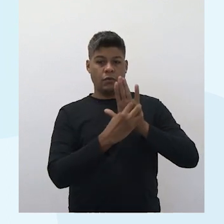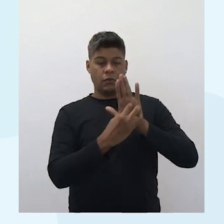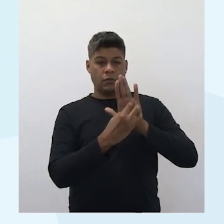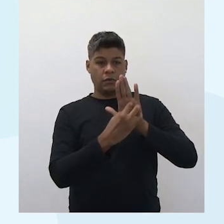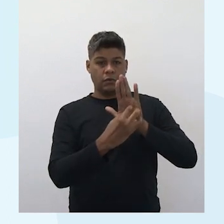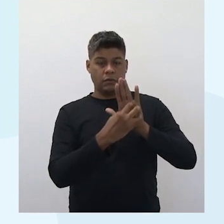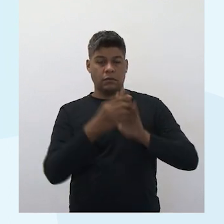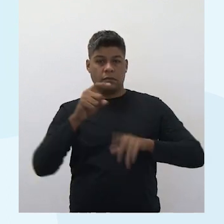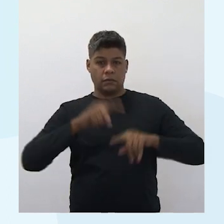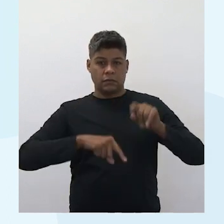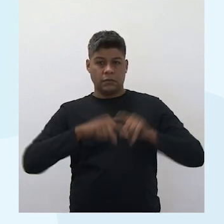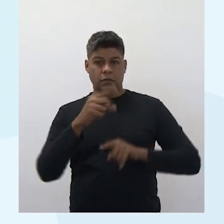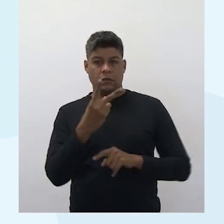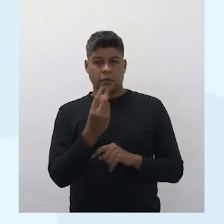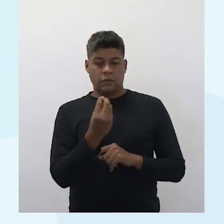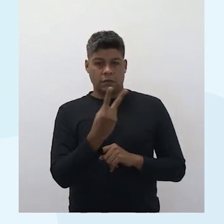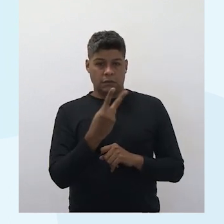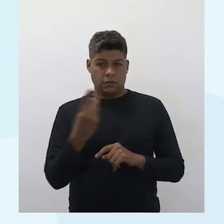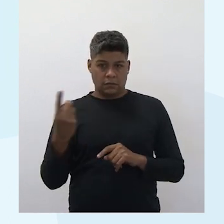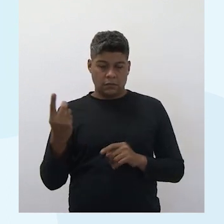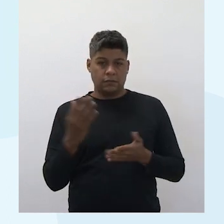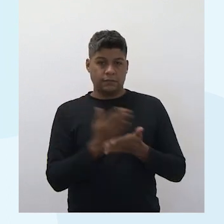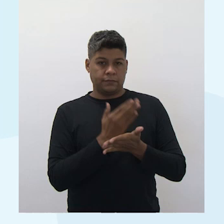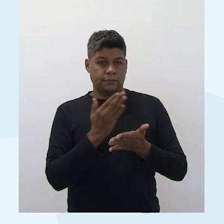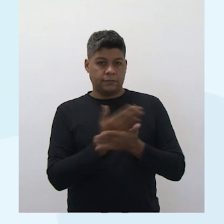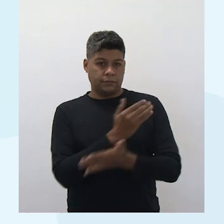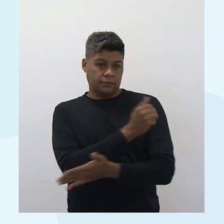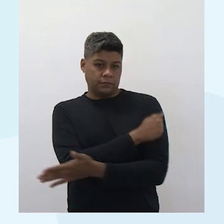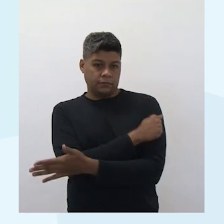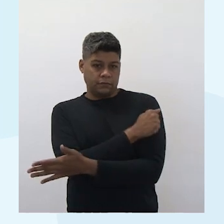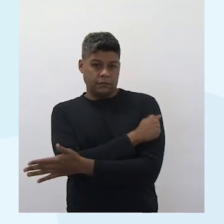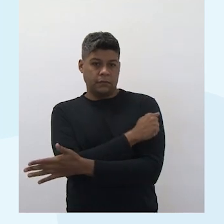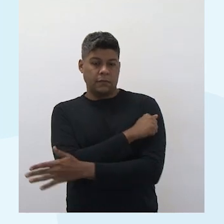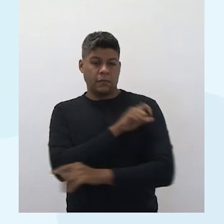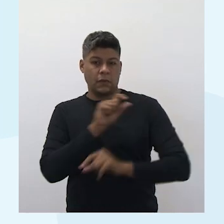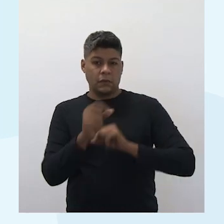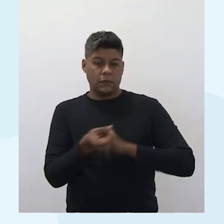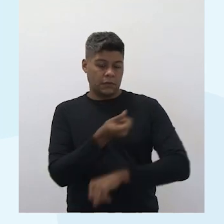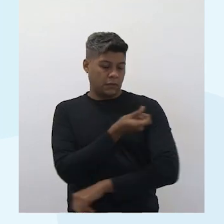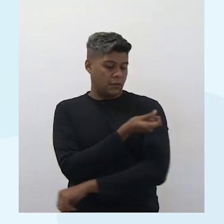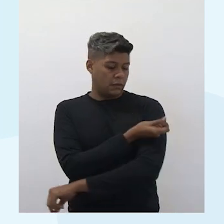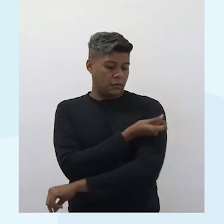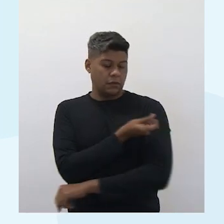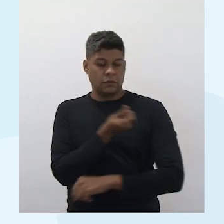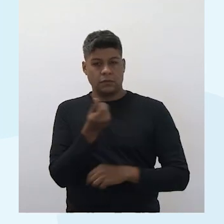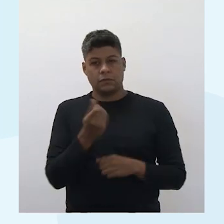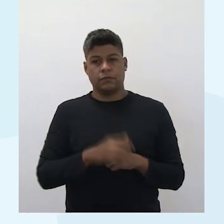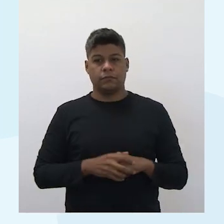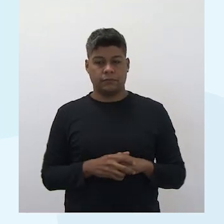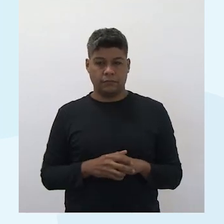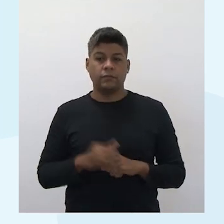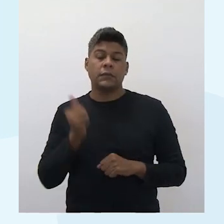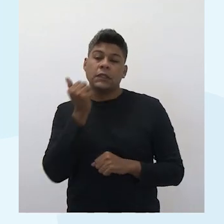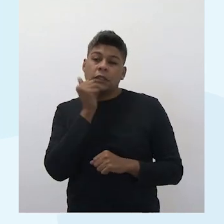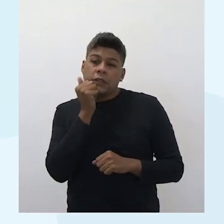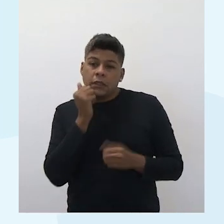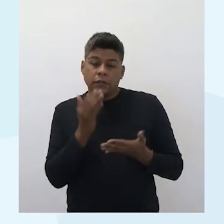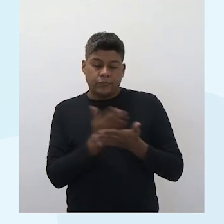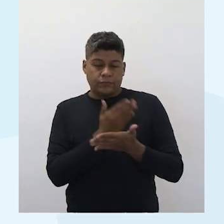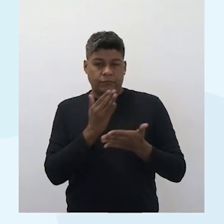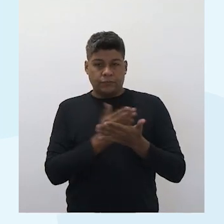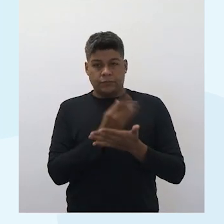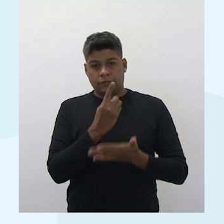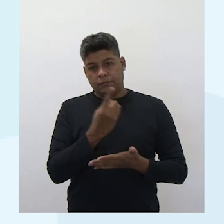do material 2021, do caderno do aluno, do 6º ano, volume 2, Ciências, da página 118